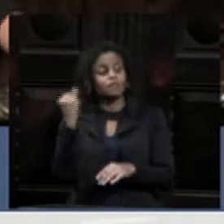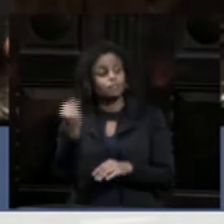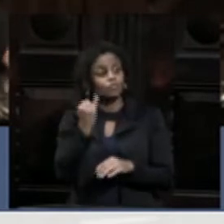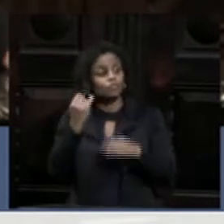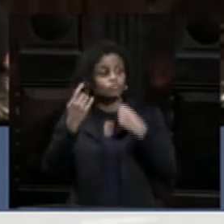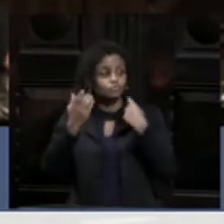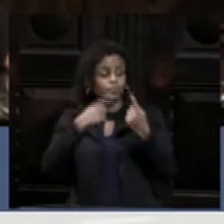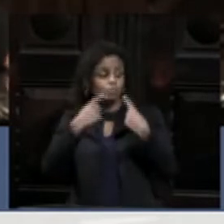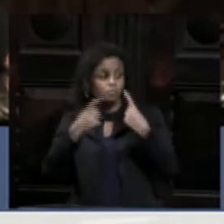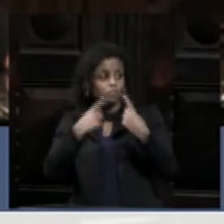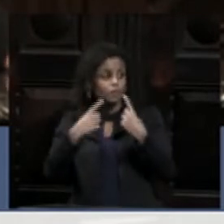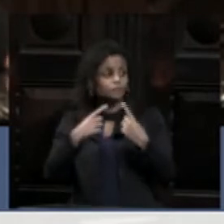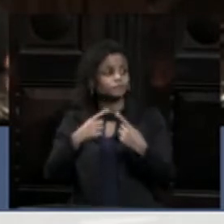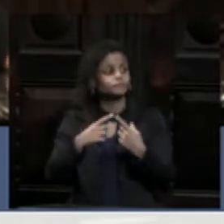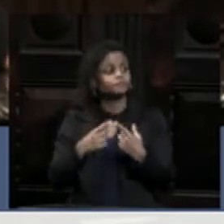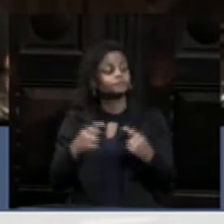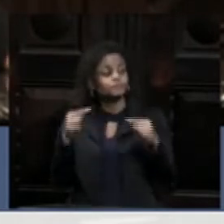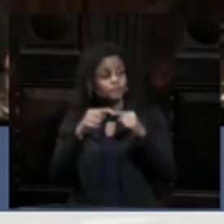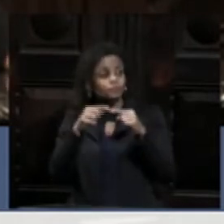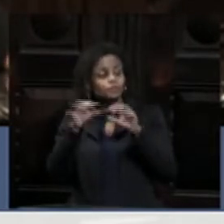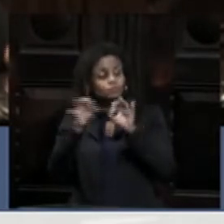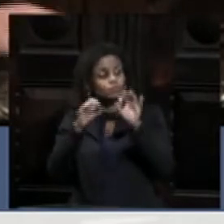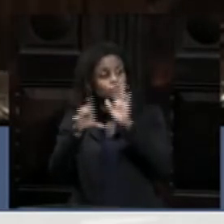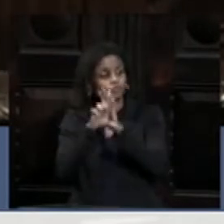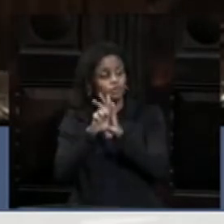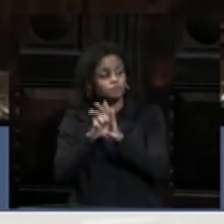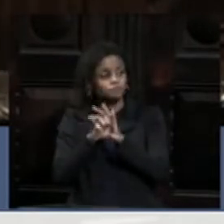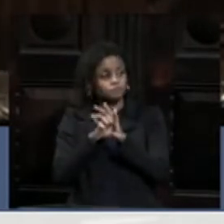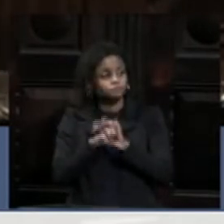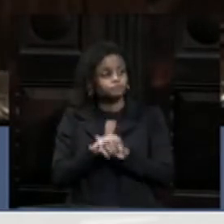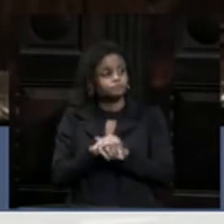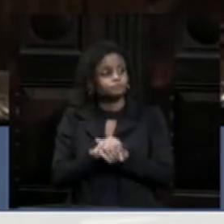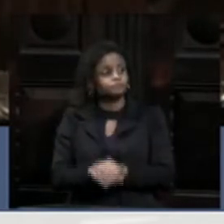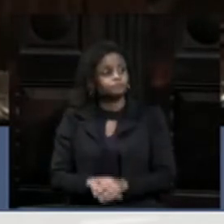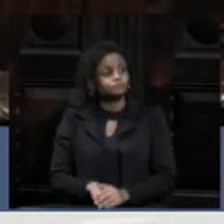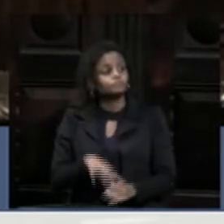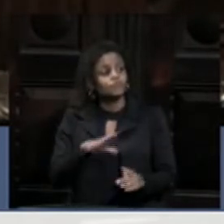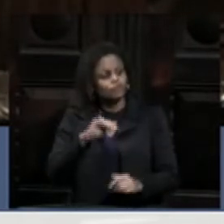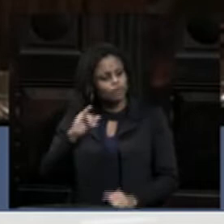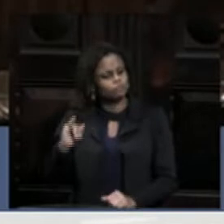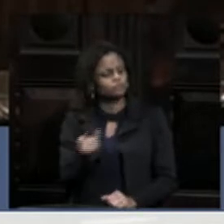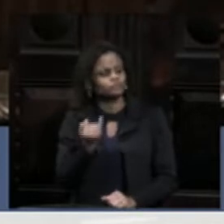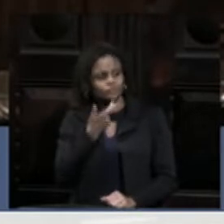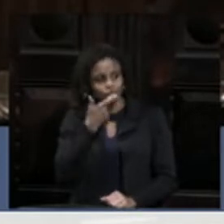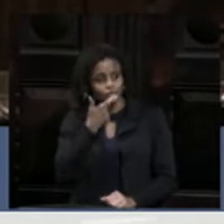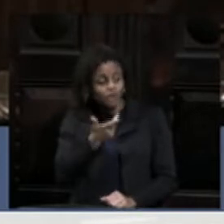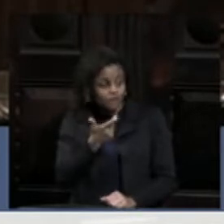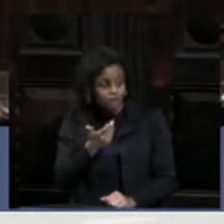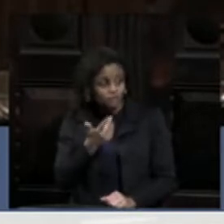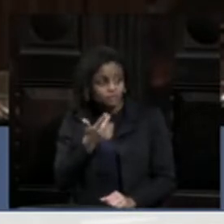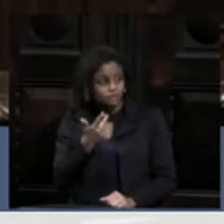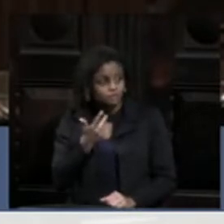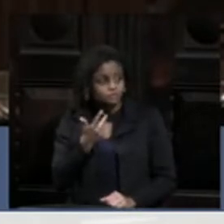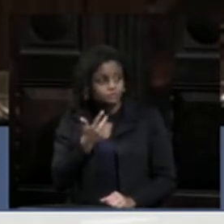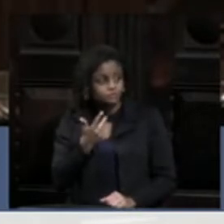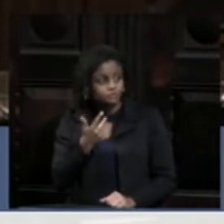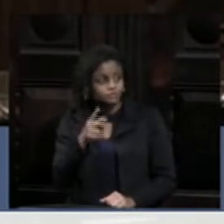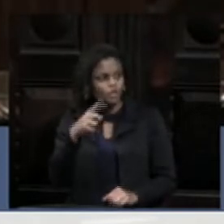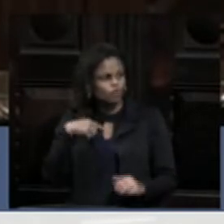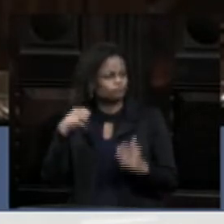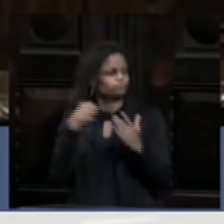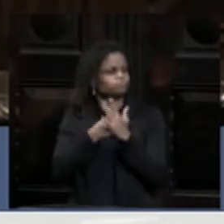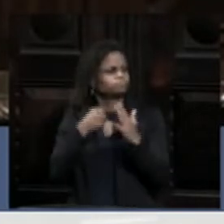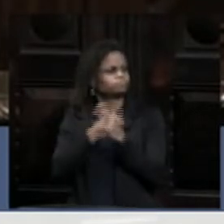que deve ser feita da concessão do Maracanã. E aproveito já para antecipar que vou lutar